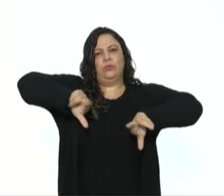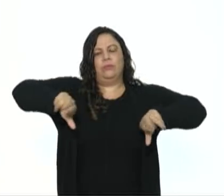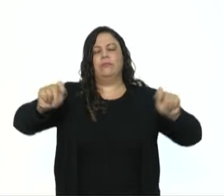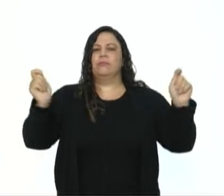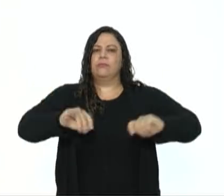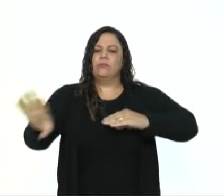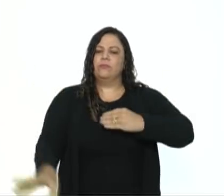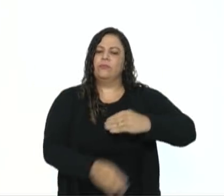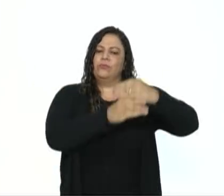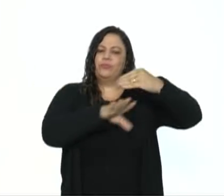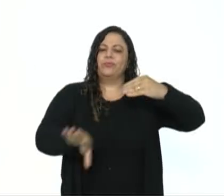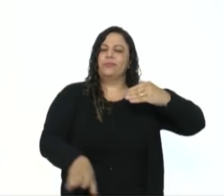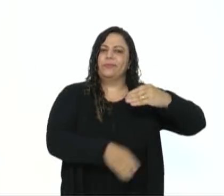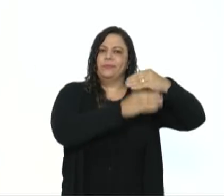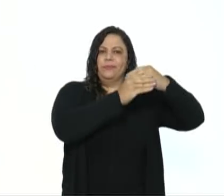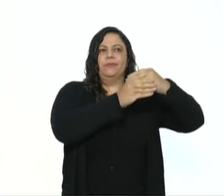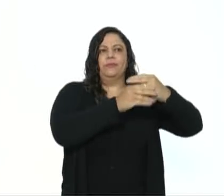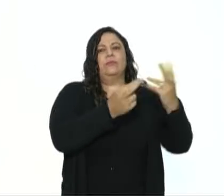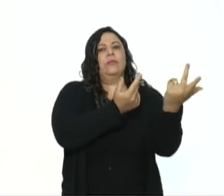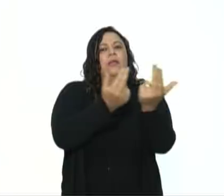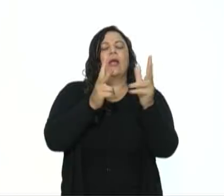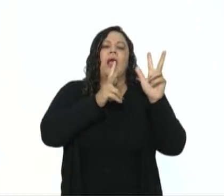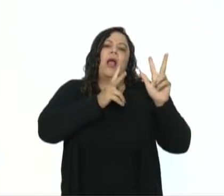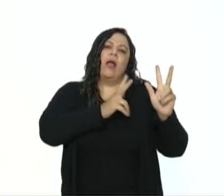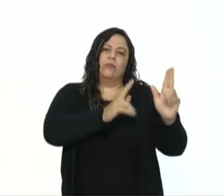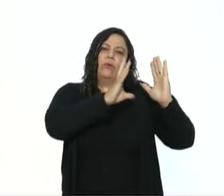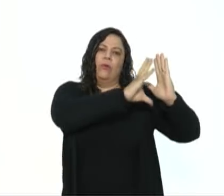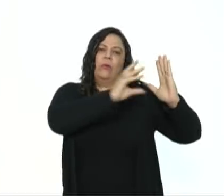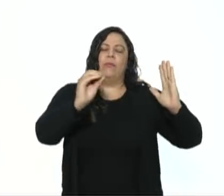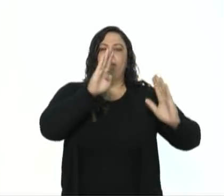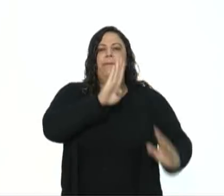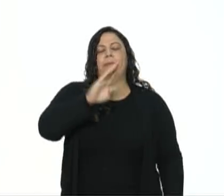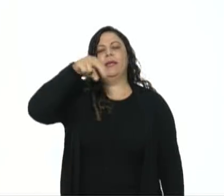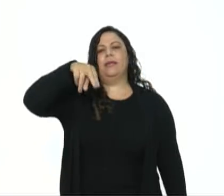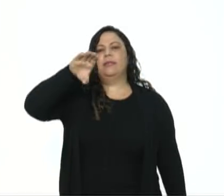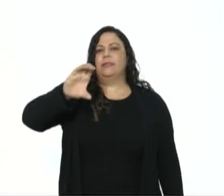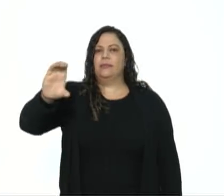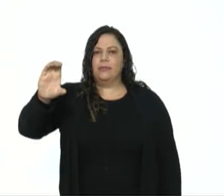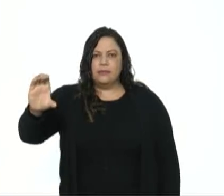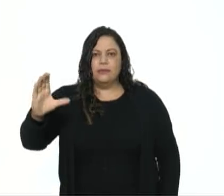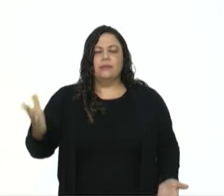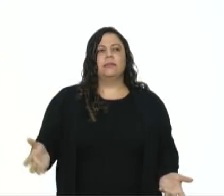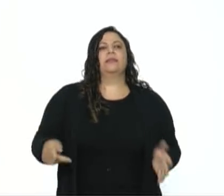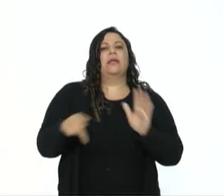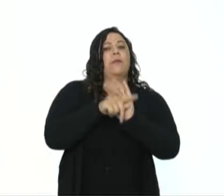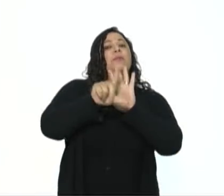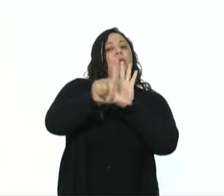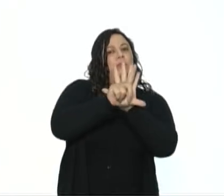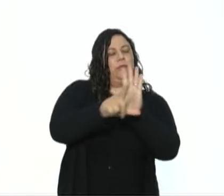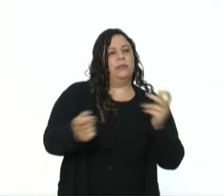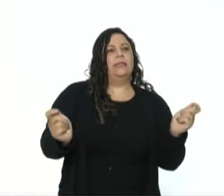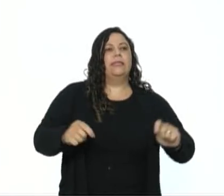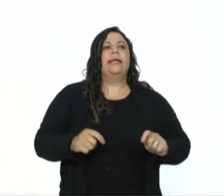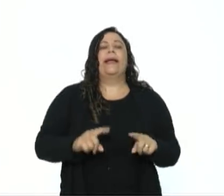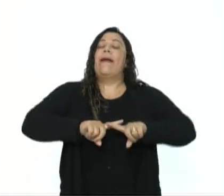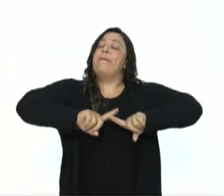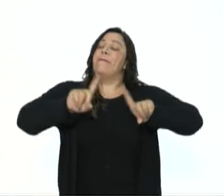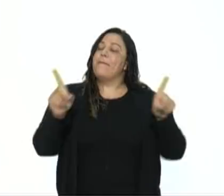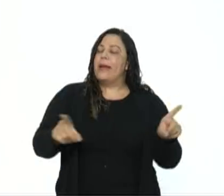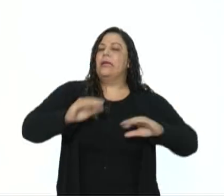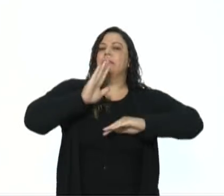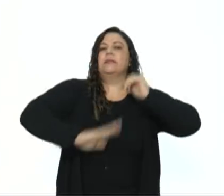Comum Curricular, BNCC. Mas na prática, o que isso quer dizer? Veja lá, volto